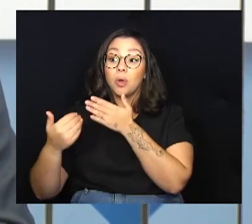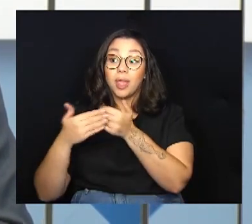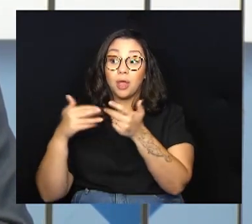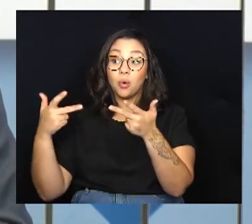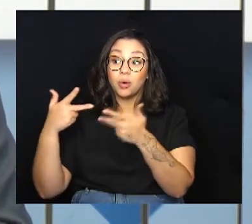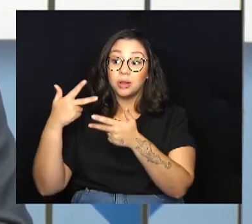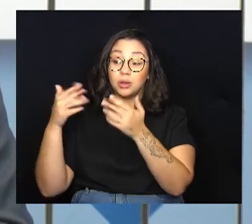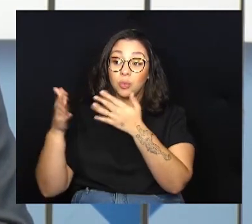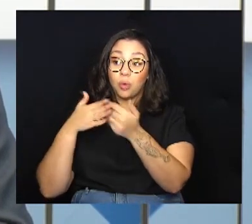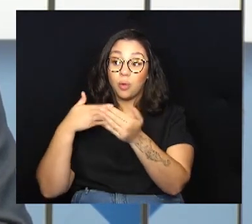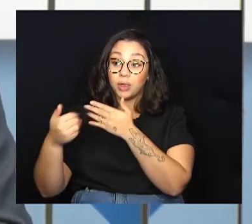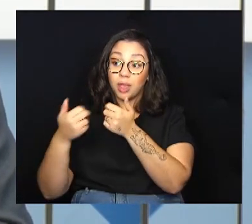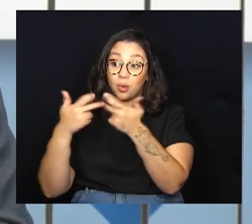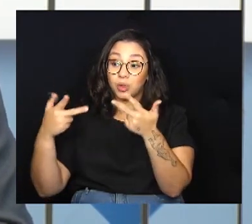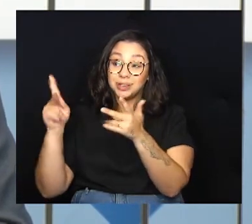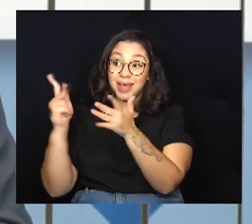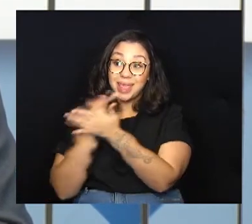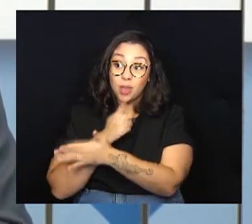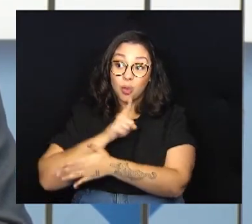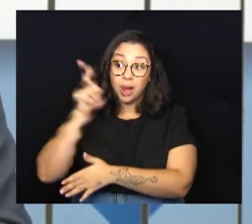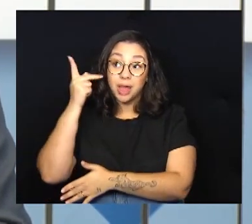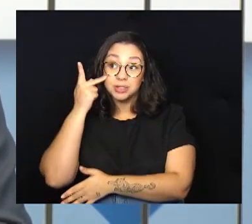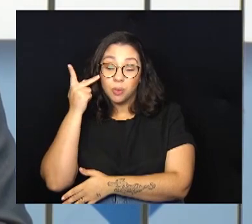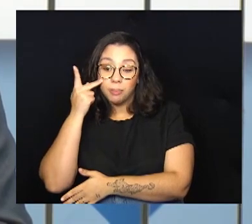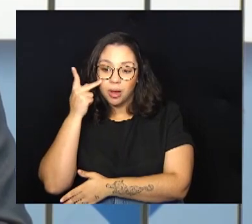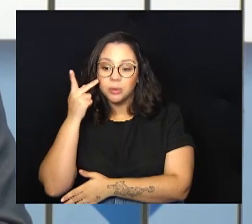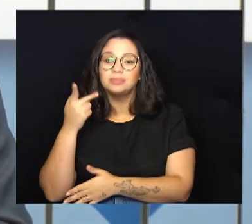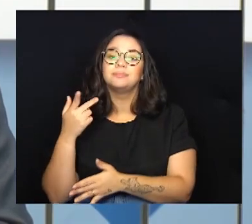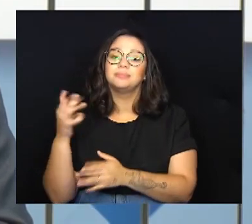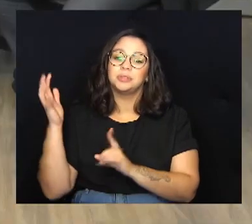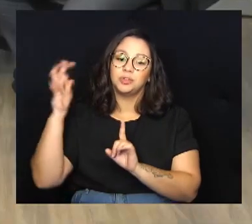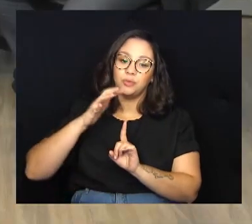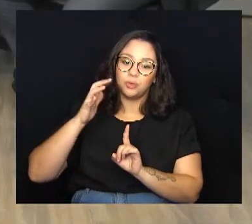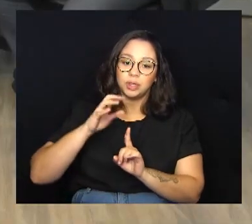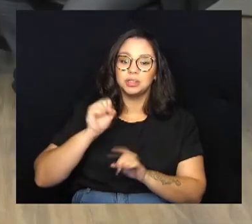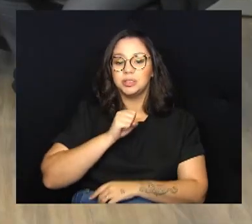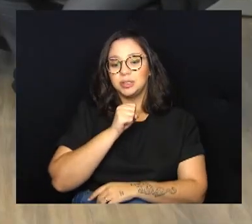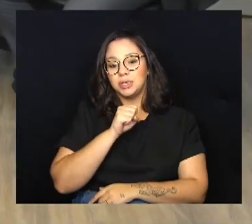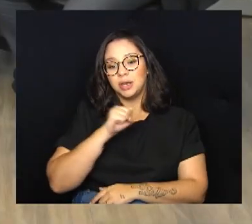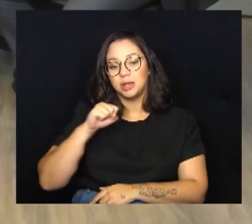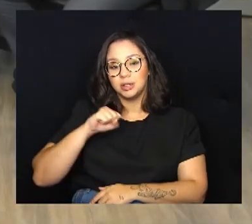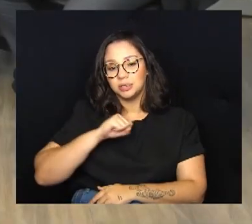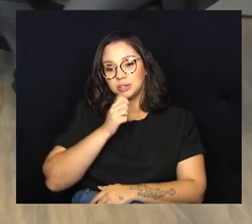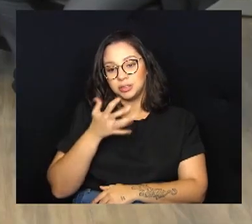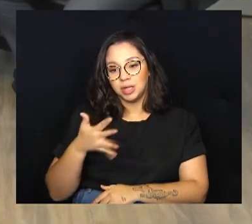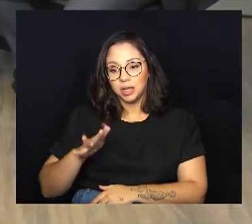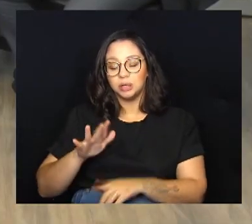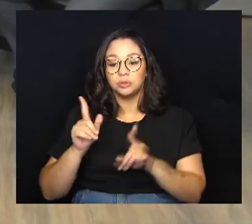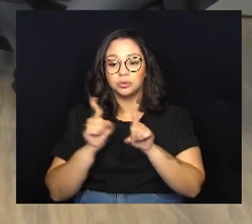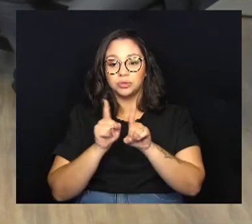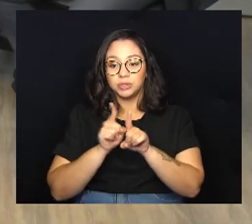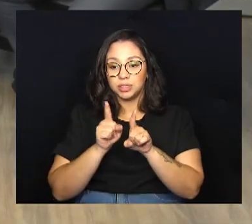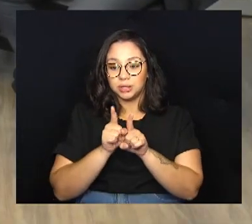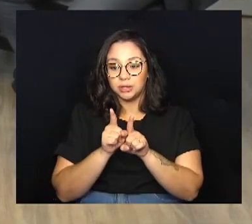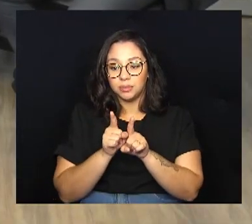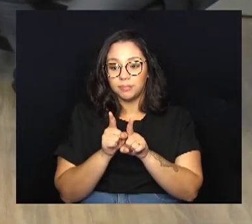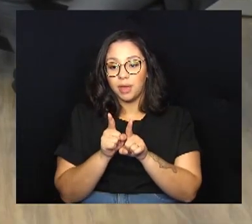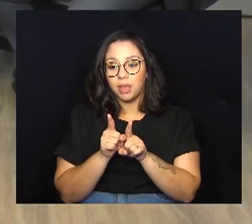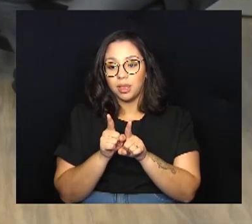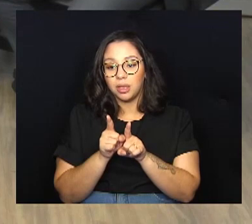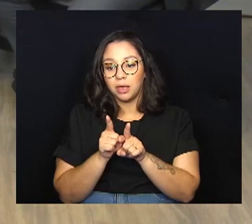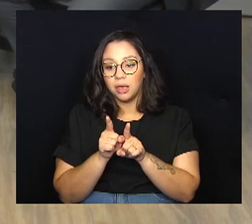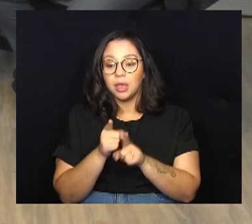uma campanha contra, né, a venda do crack. E depois eles fizeram uma coisa um pouquinho, acho que mais misturada